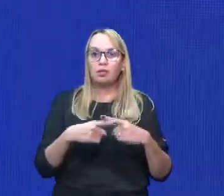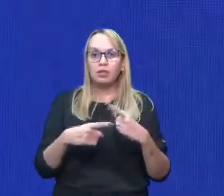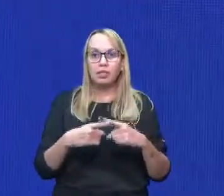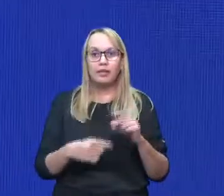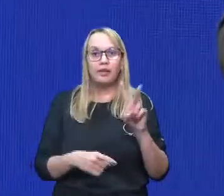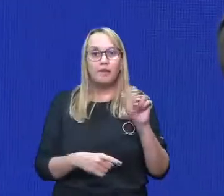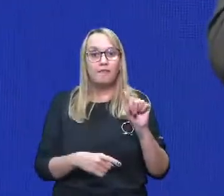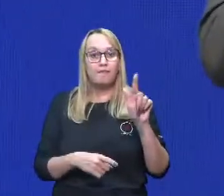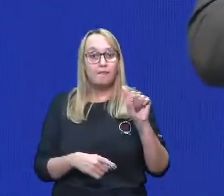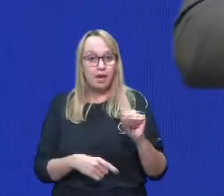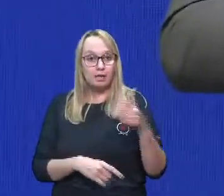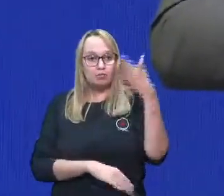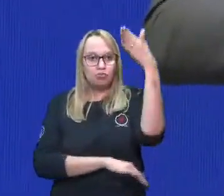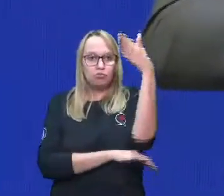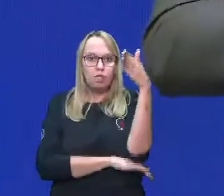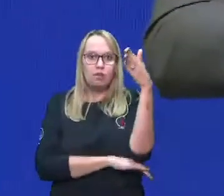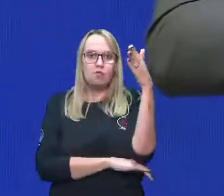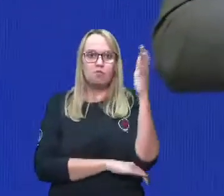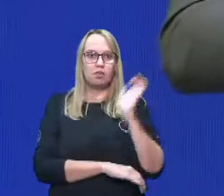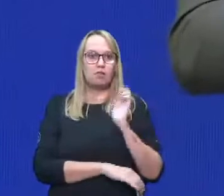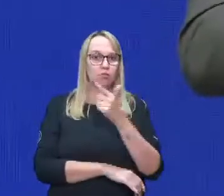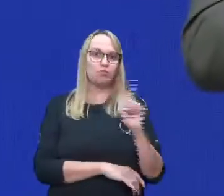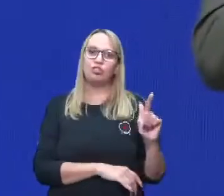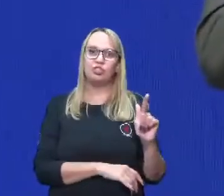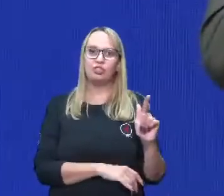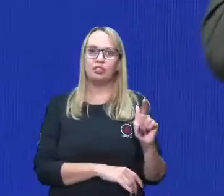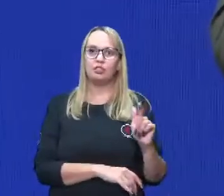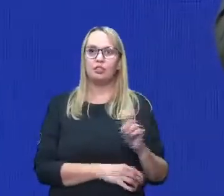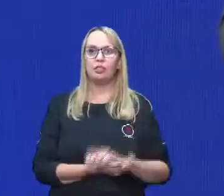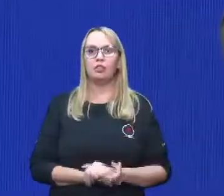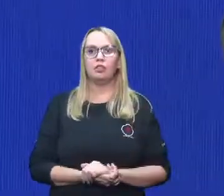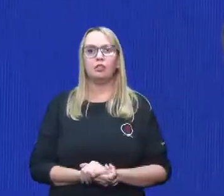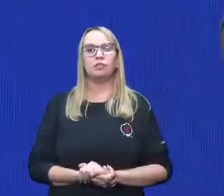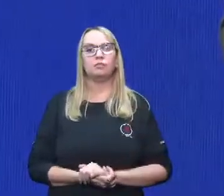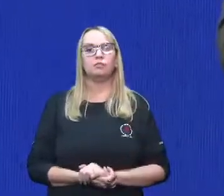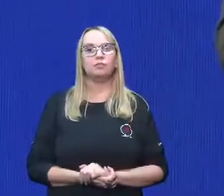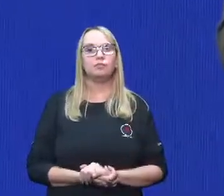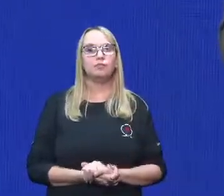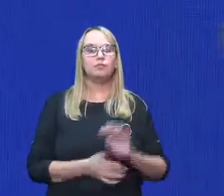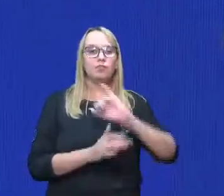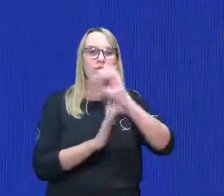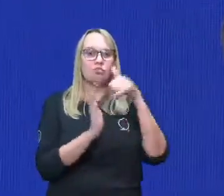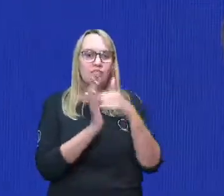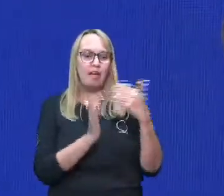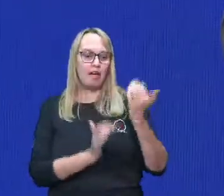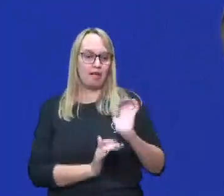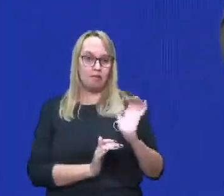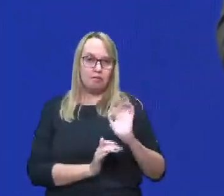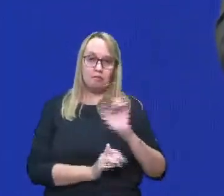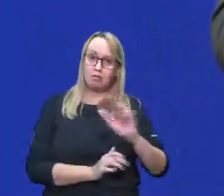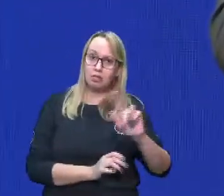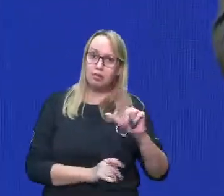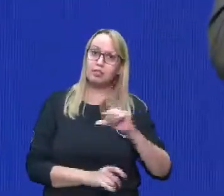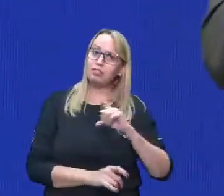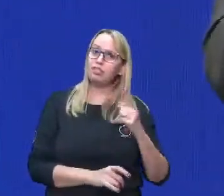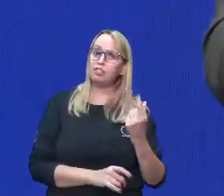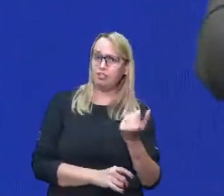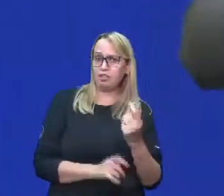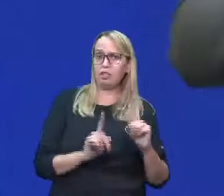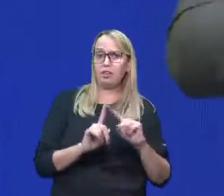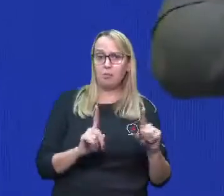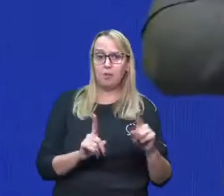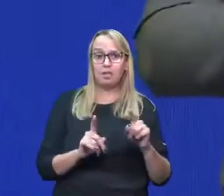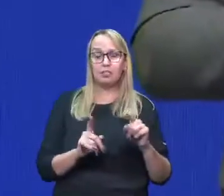na hospedaria. Significa, não estou falando que José era rico não, eu estou dizendo, ele tinha dinheiro para pagar o hotel, só que não foi reserva,